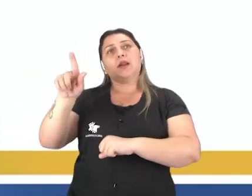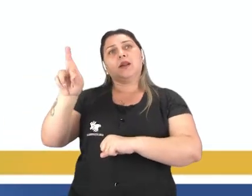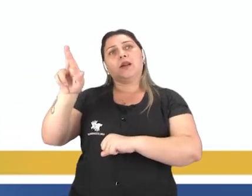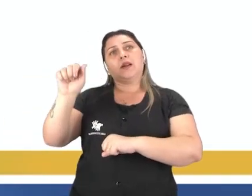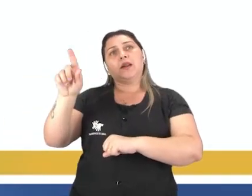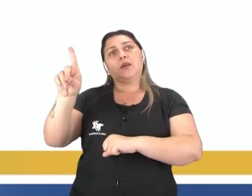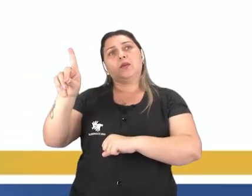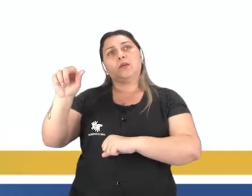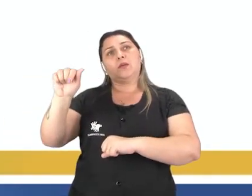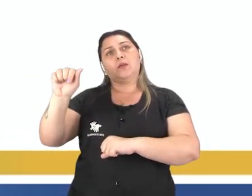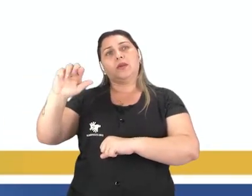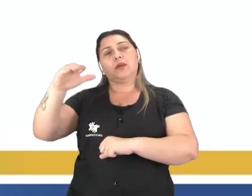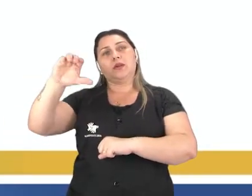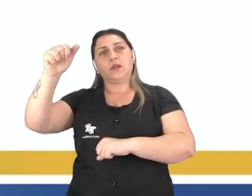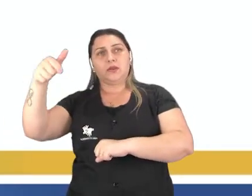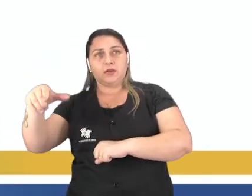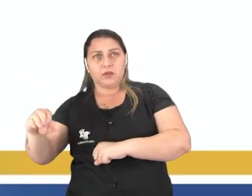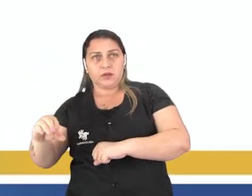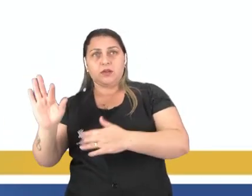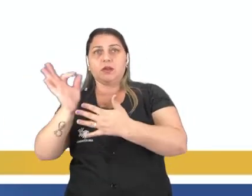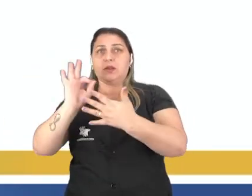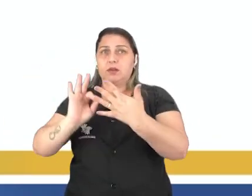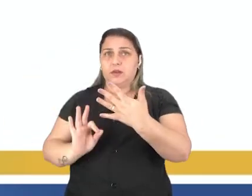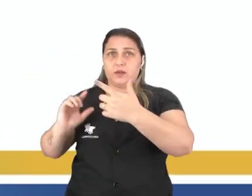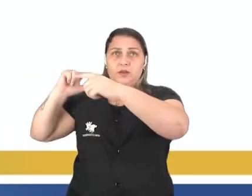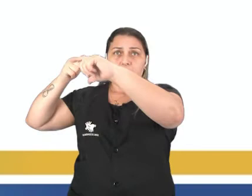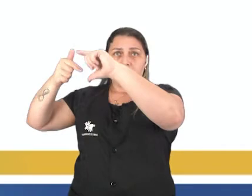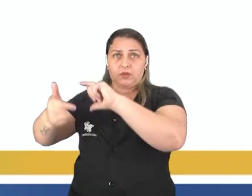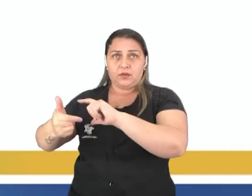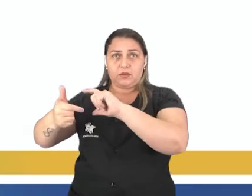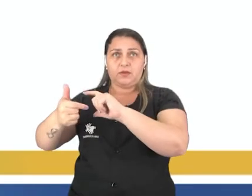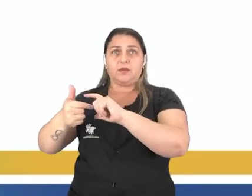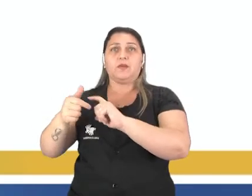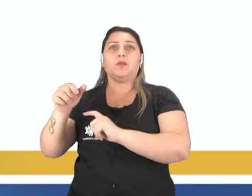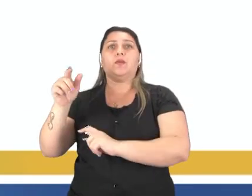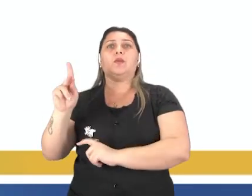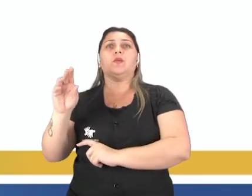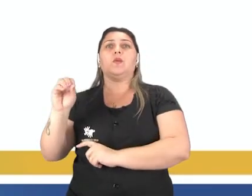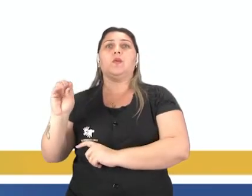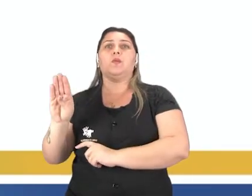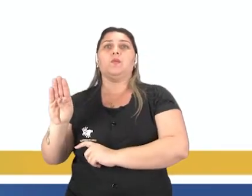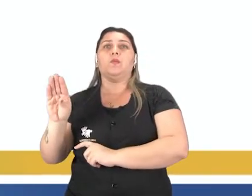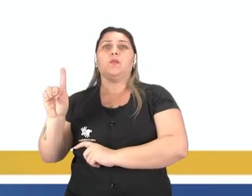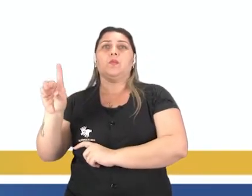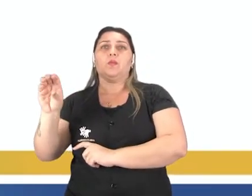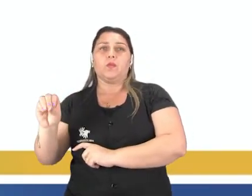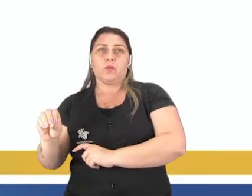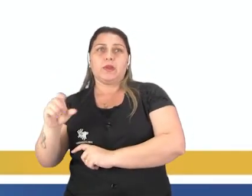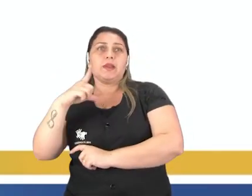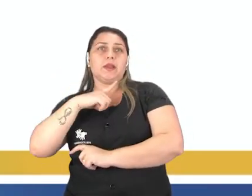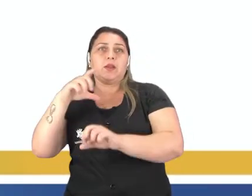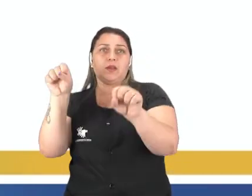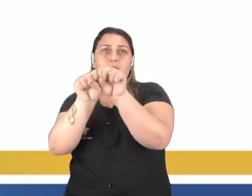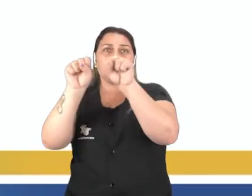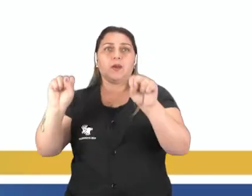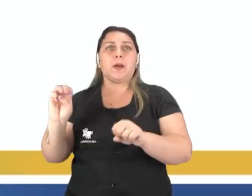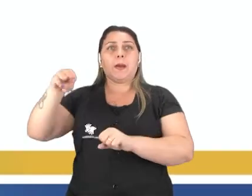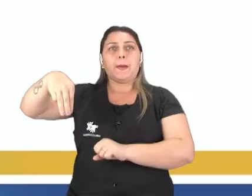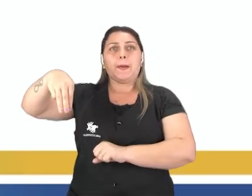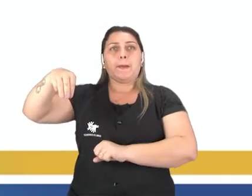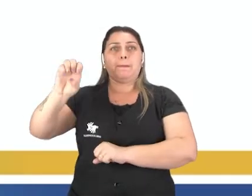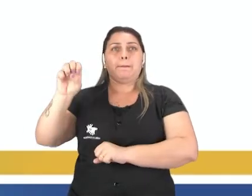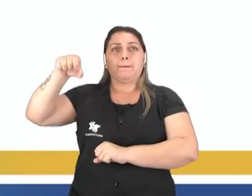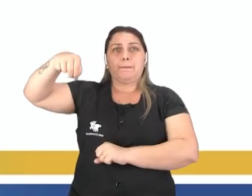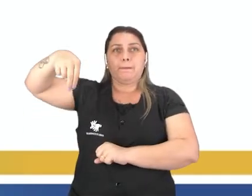do jiu-jitsu. Os estilos mais tradicionais, melhor dizendo, o Kobudo, adotam o sistema Menkyo,